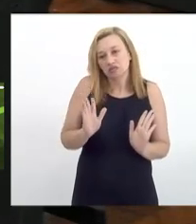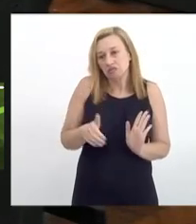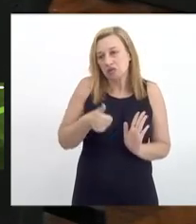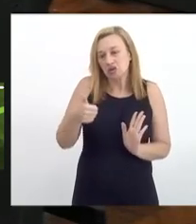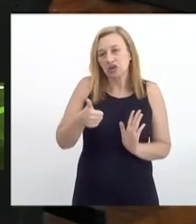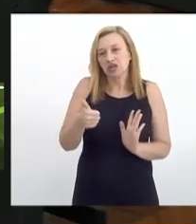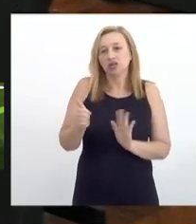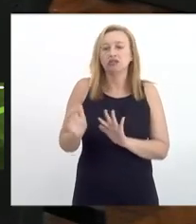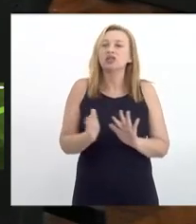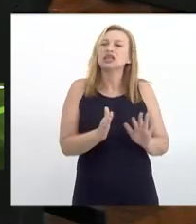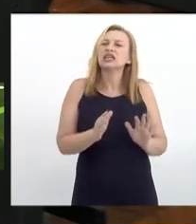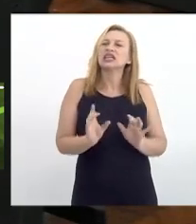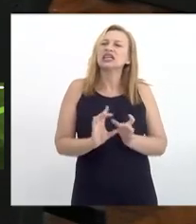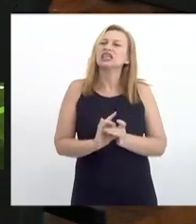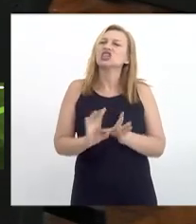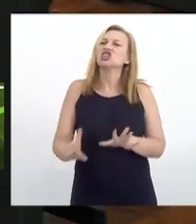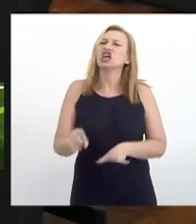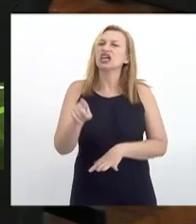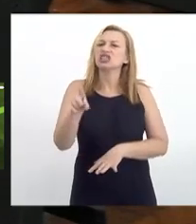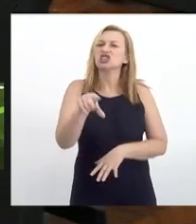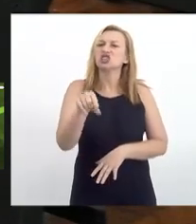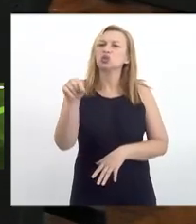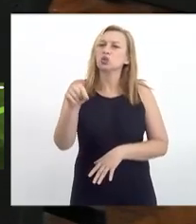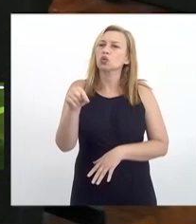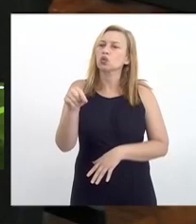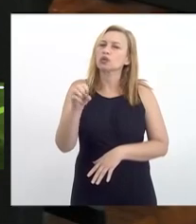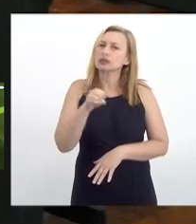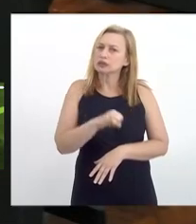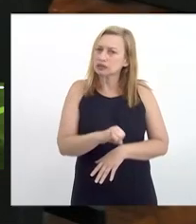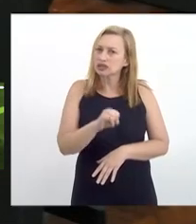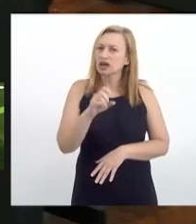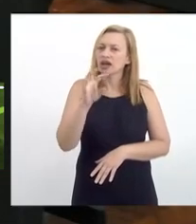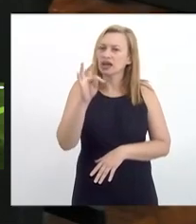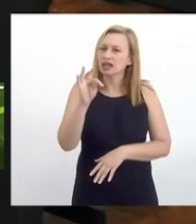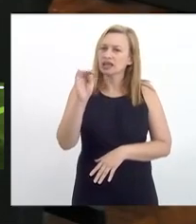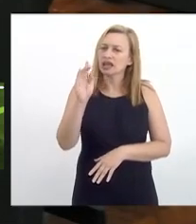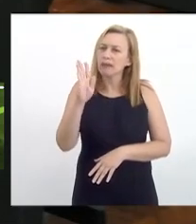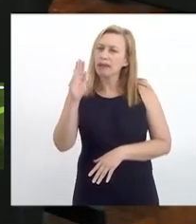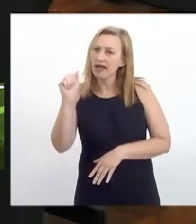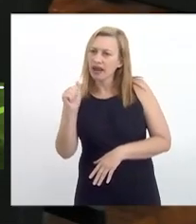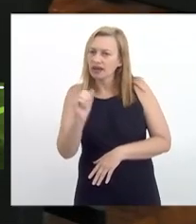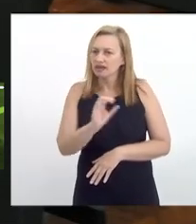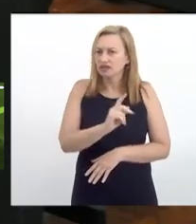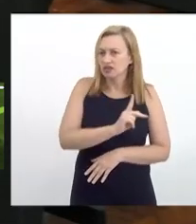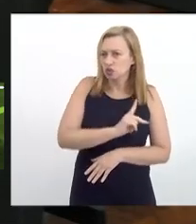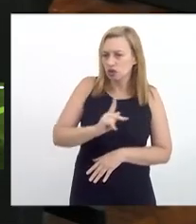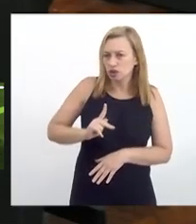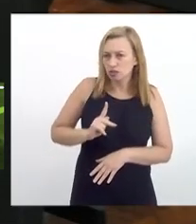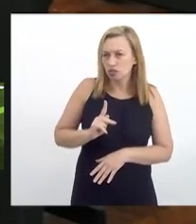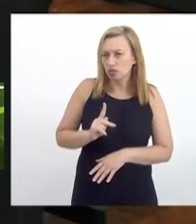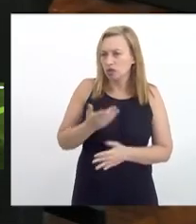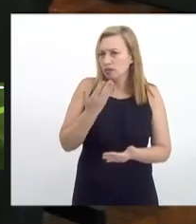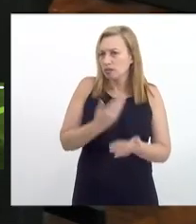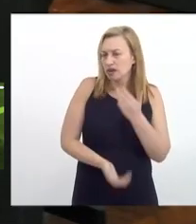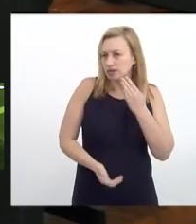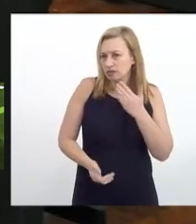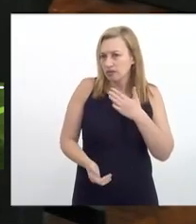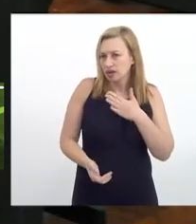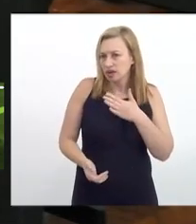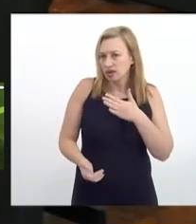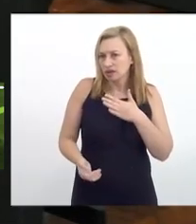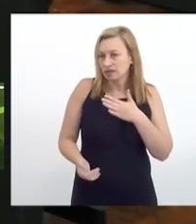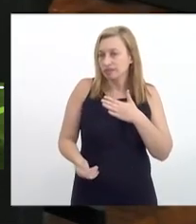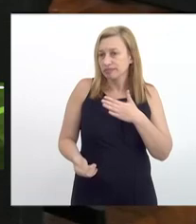E deixar essa opção, caso a nossa tabela da defensoria, e quem mais perde é a alerja em nossa